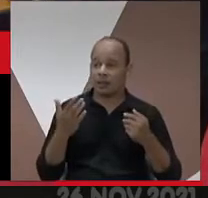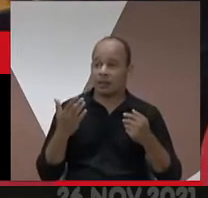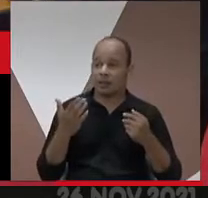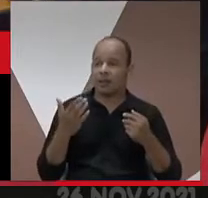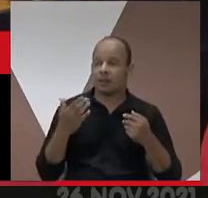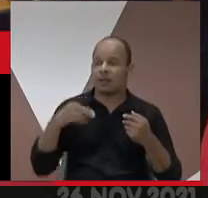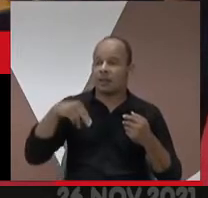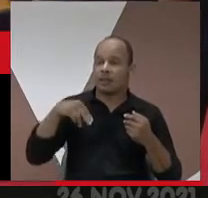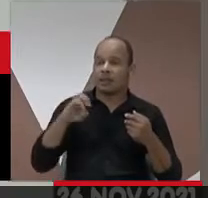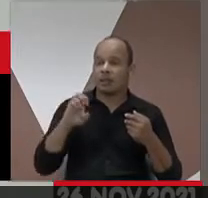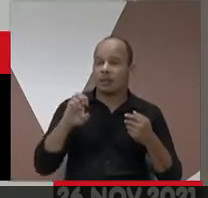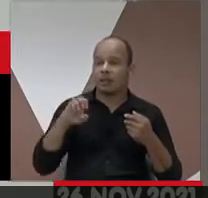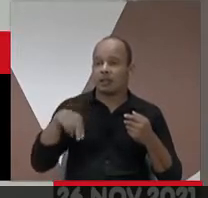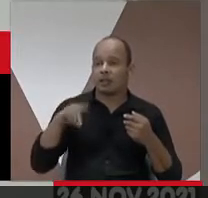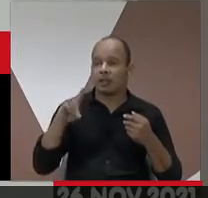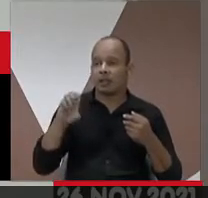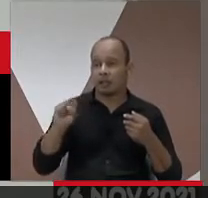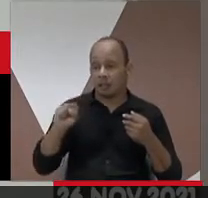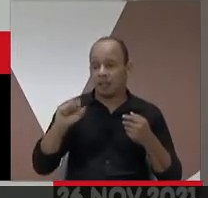Solidariedade.